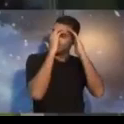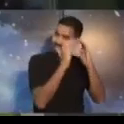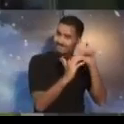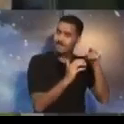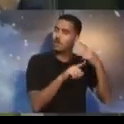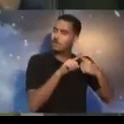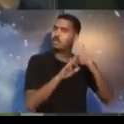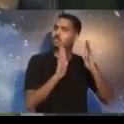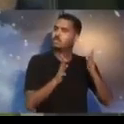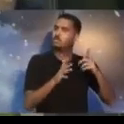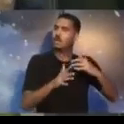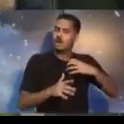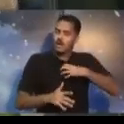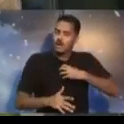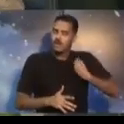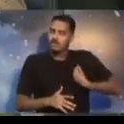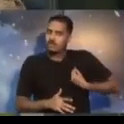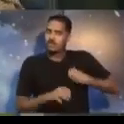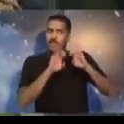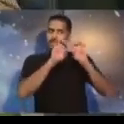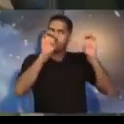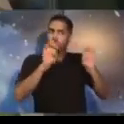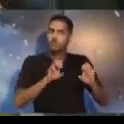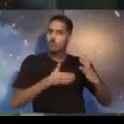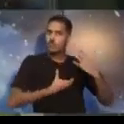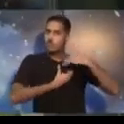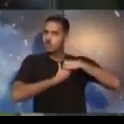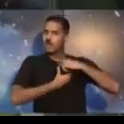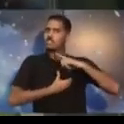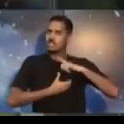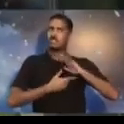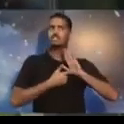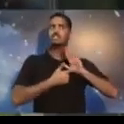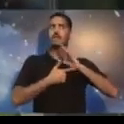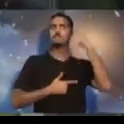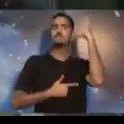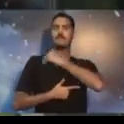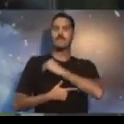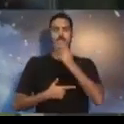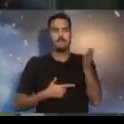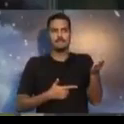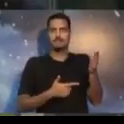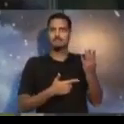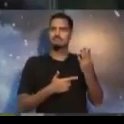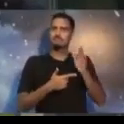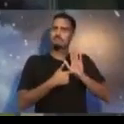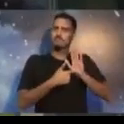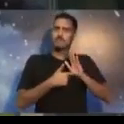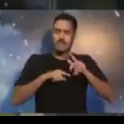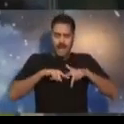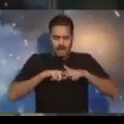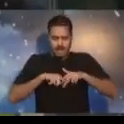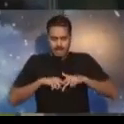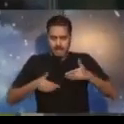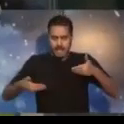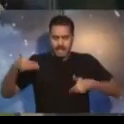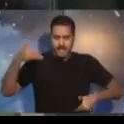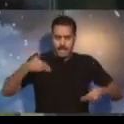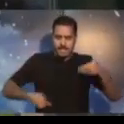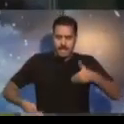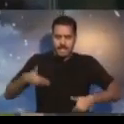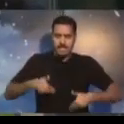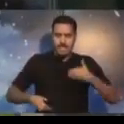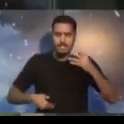incomparável beleza na sua própria estrutura interior. Ele está fazendo a sua maquiagem espiritual, ele